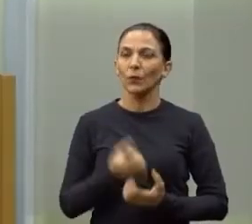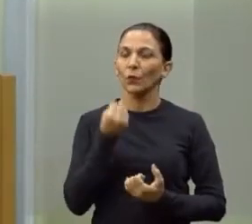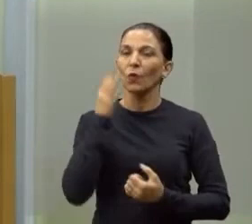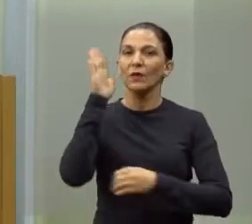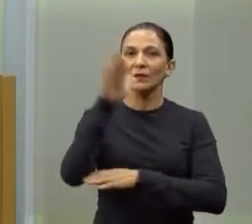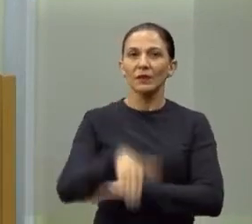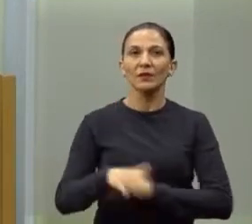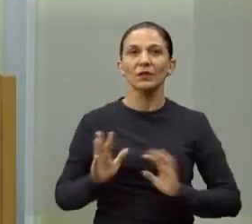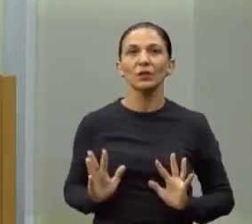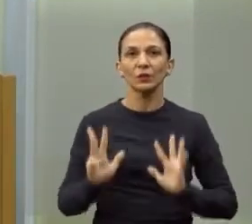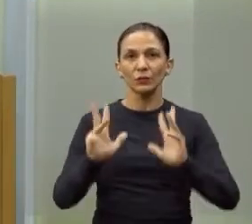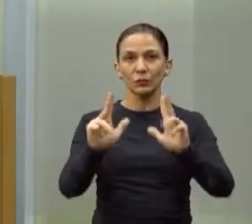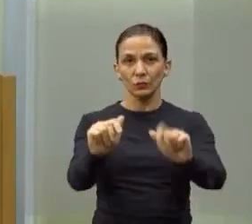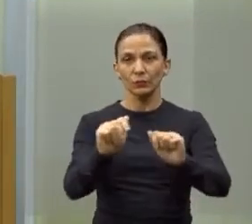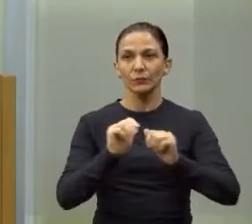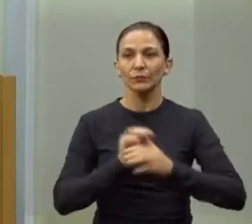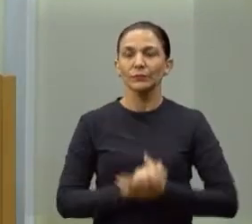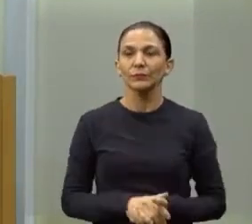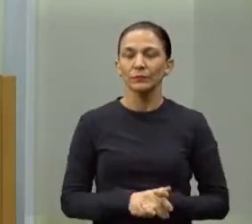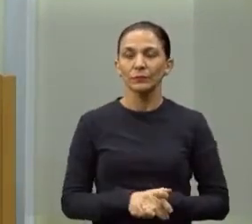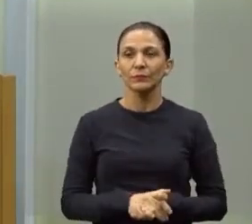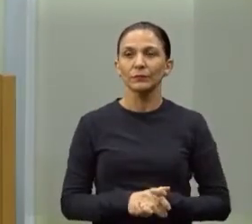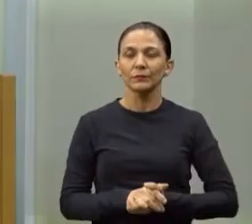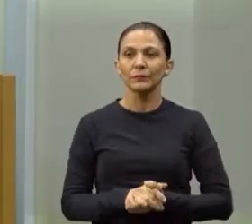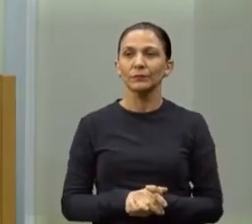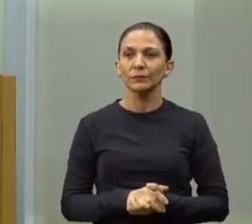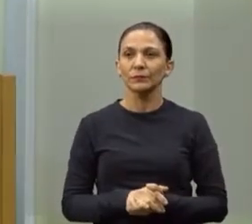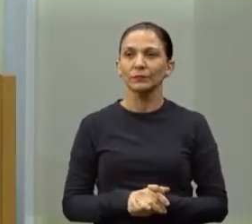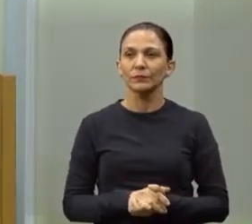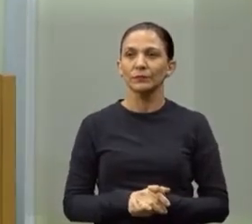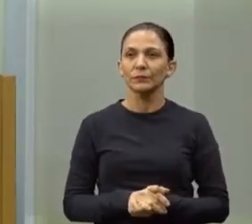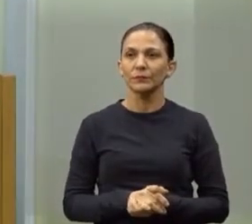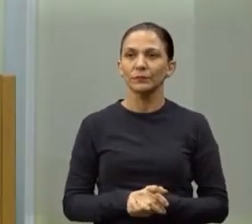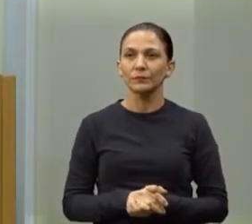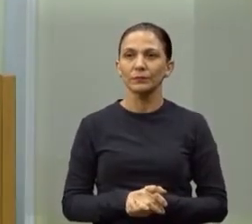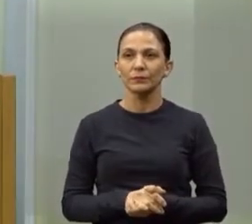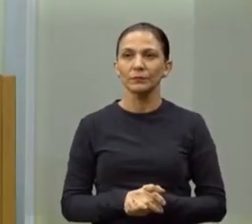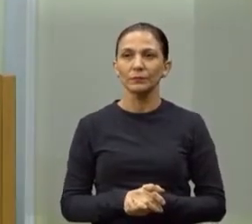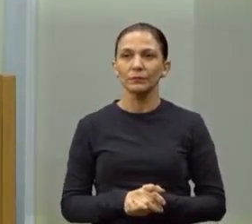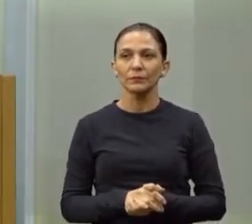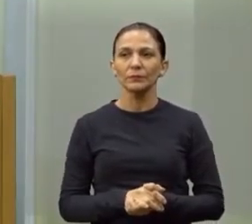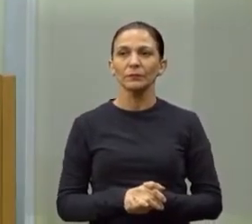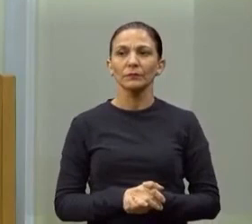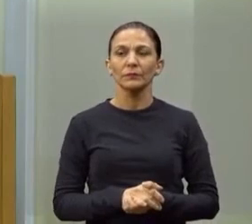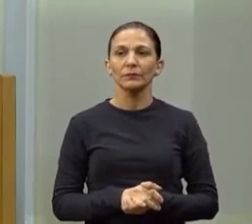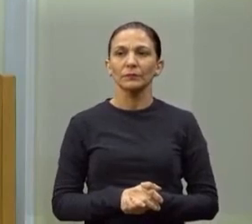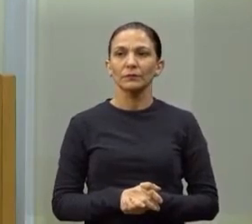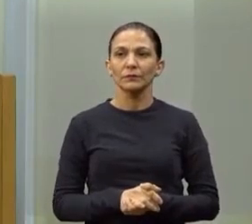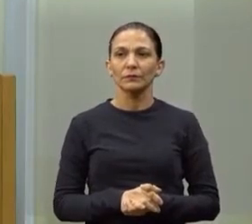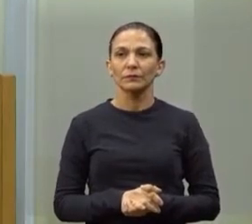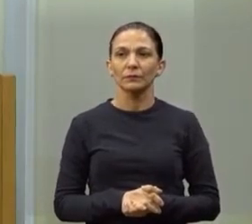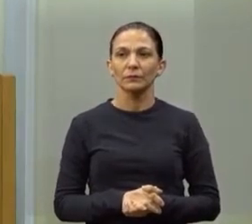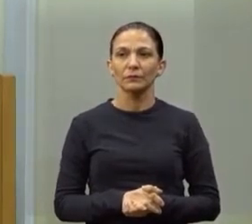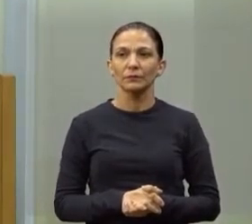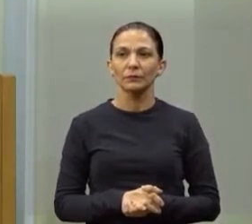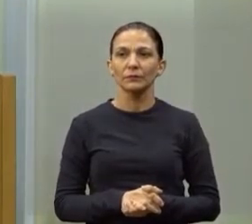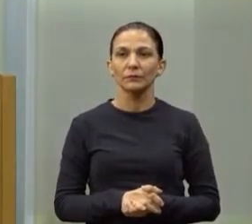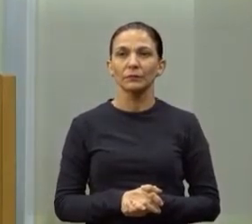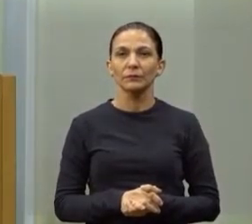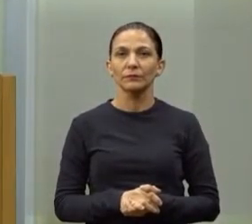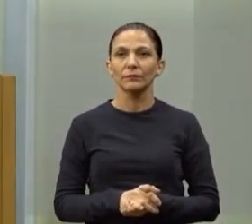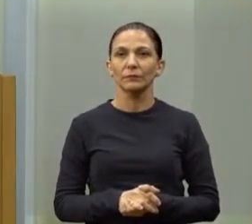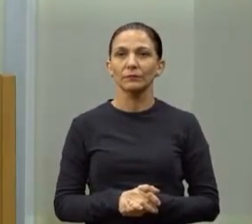Boa tarde a todos e a todas. Hoje eu gostaria de usar meu tempo